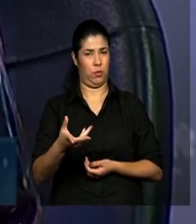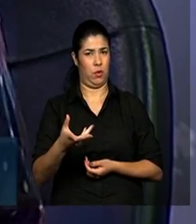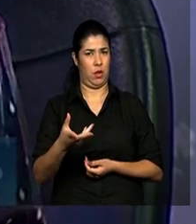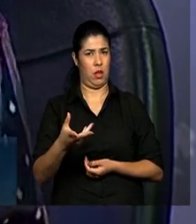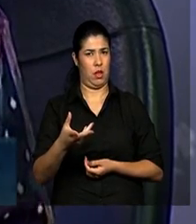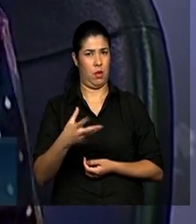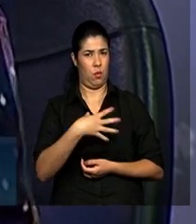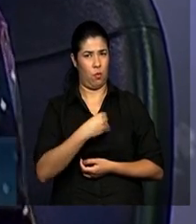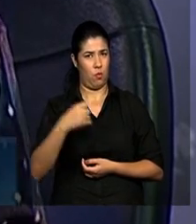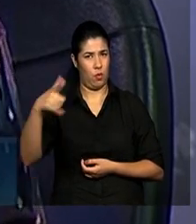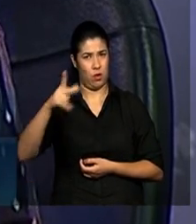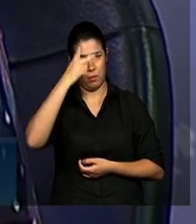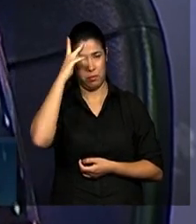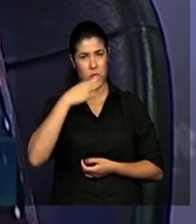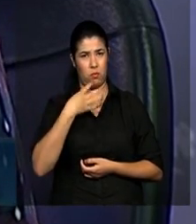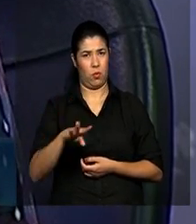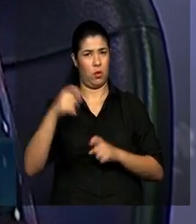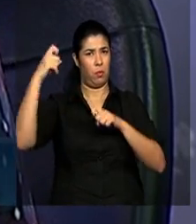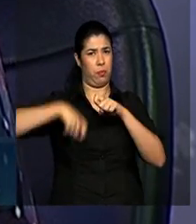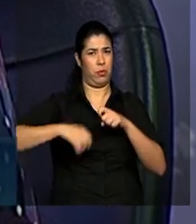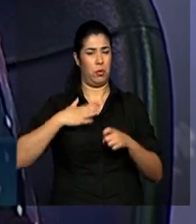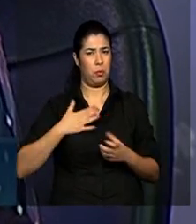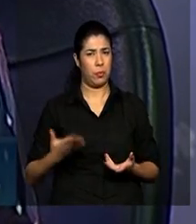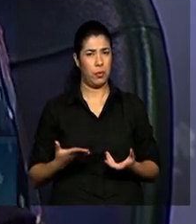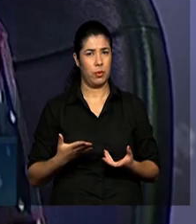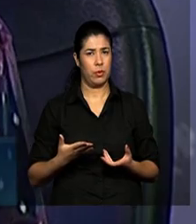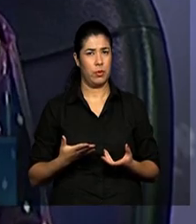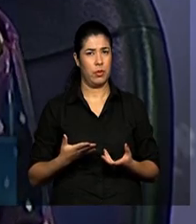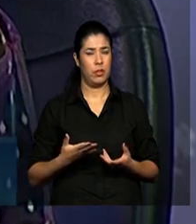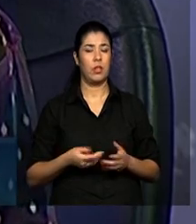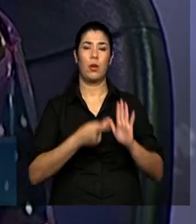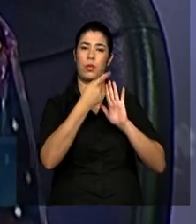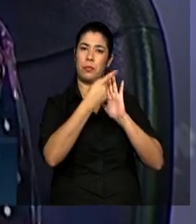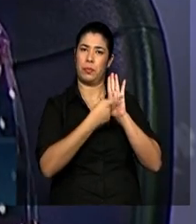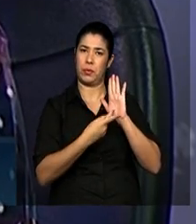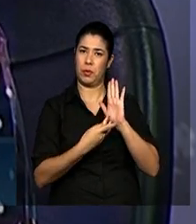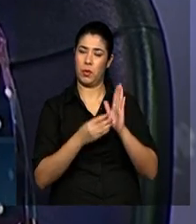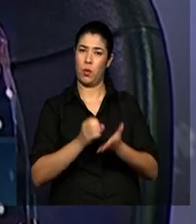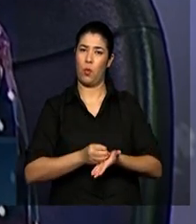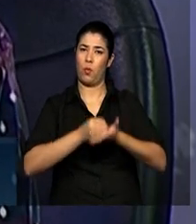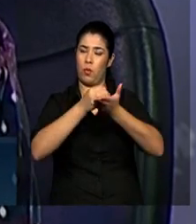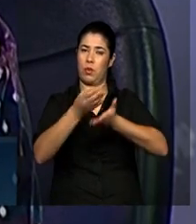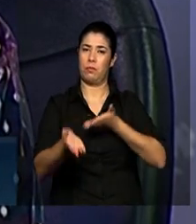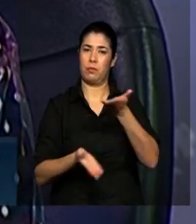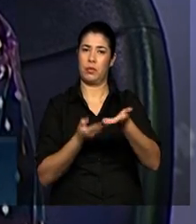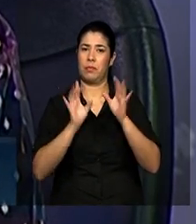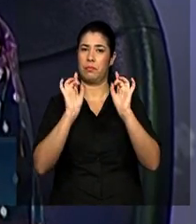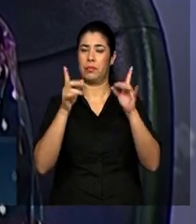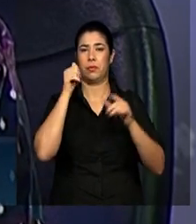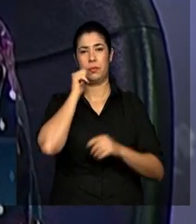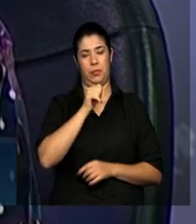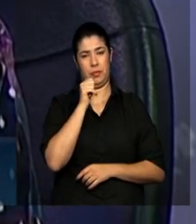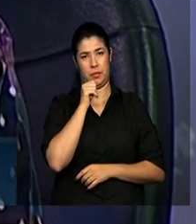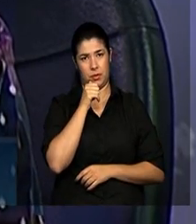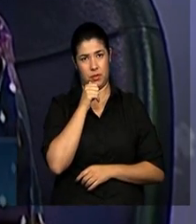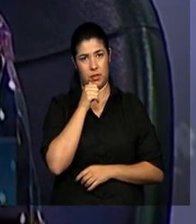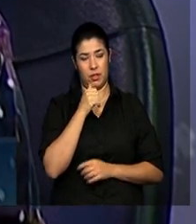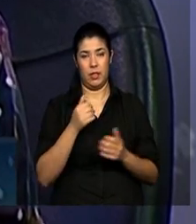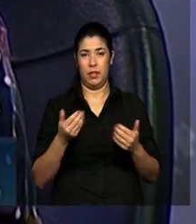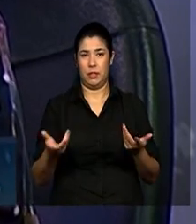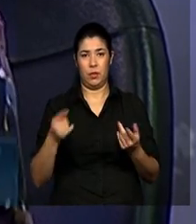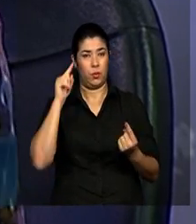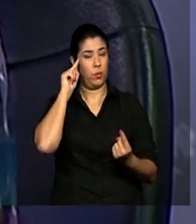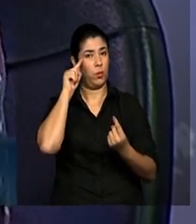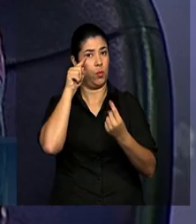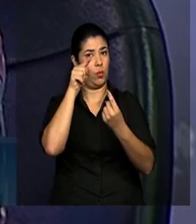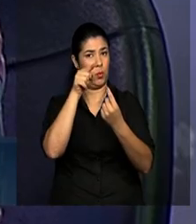A portaria oferece isso. Então, eu quero dizer que, do ponto de vista